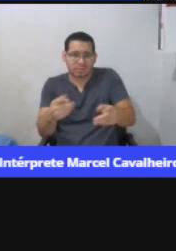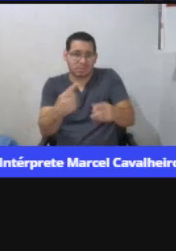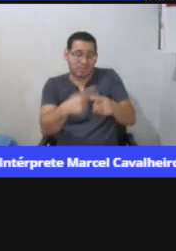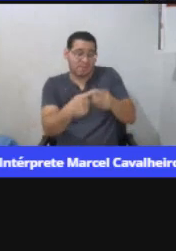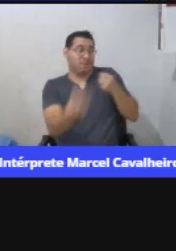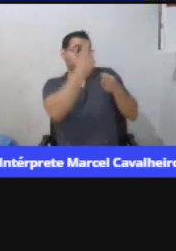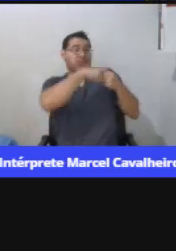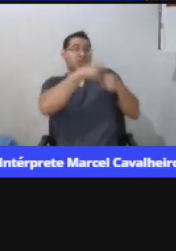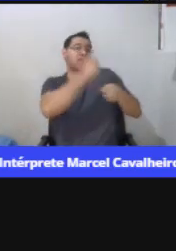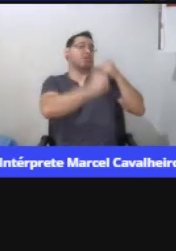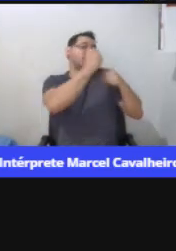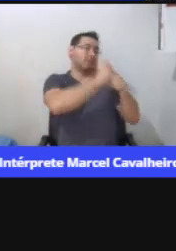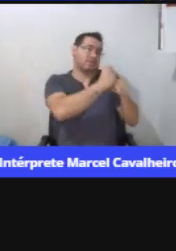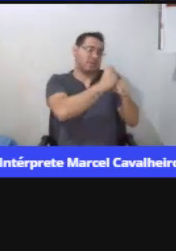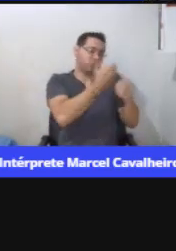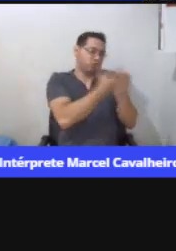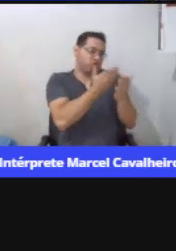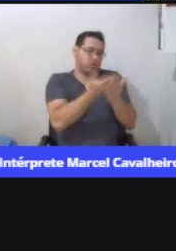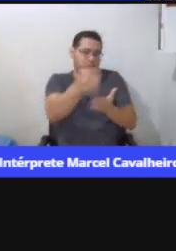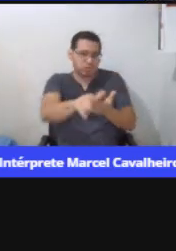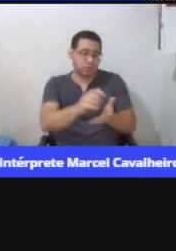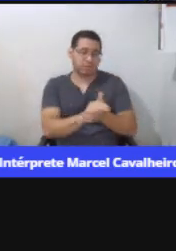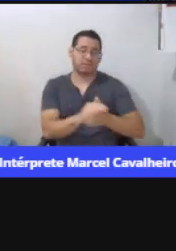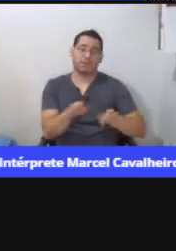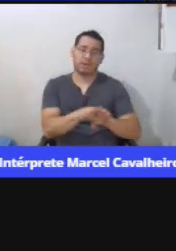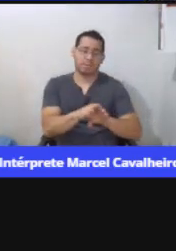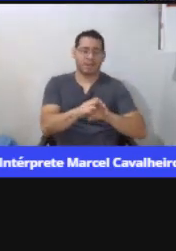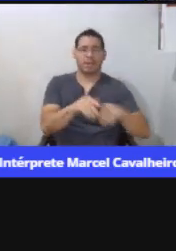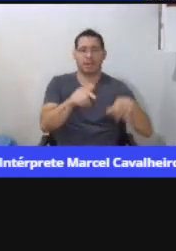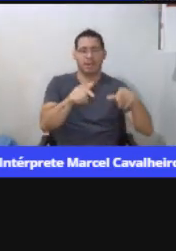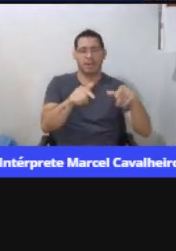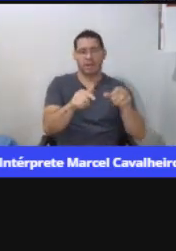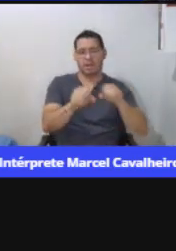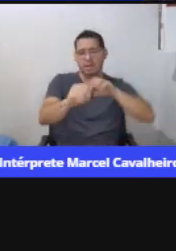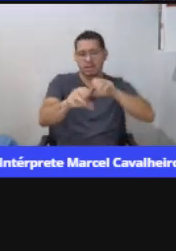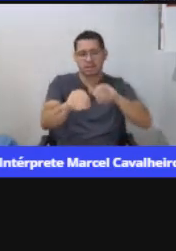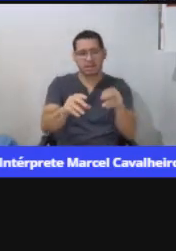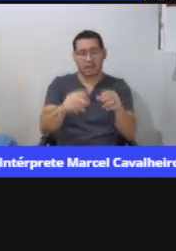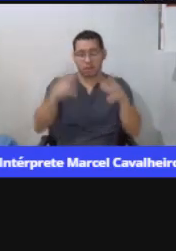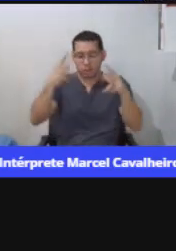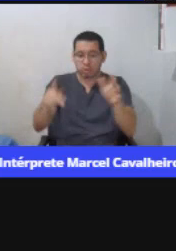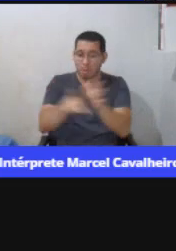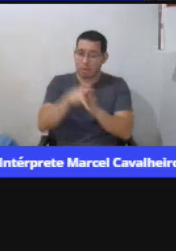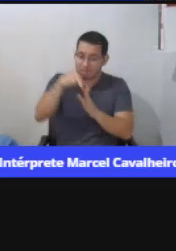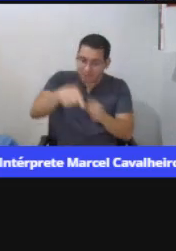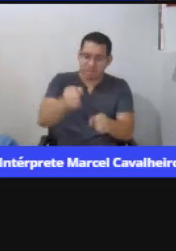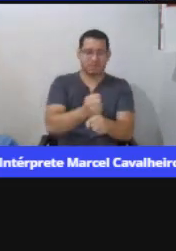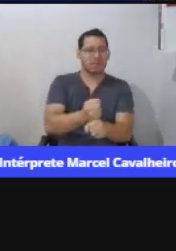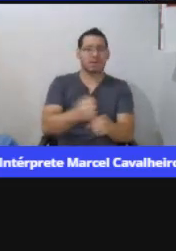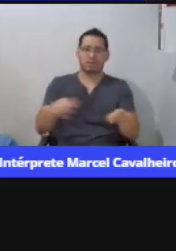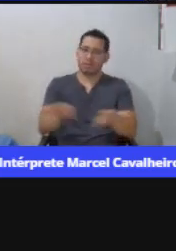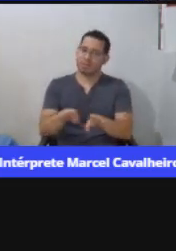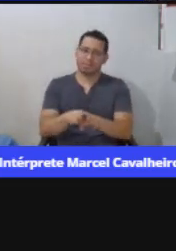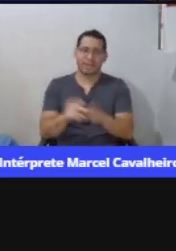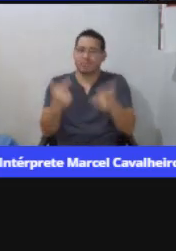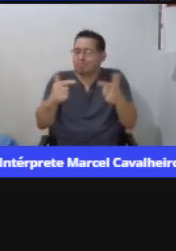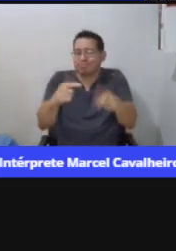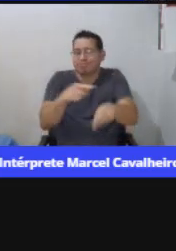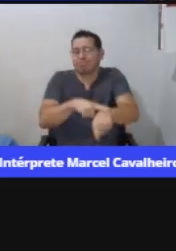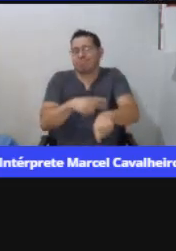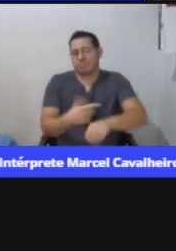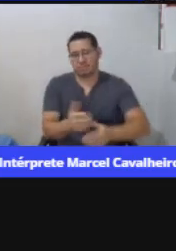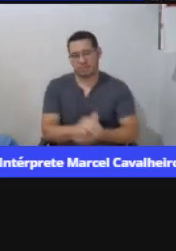e trabalhar também as habilidades do ano posto, ou seja, do ano vigente. Então, a gente precisa tomar todo esse cuidado. E